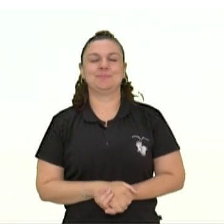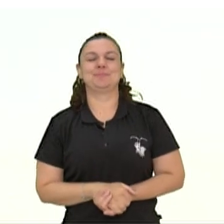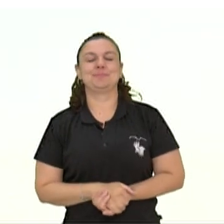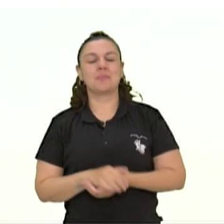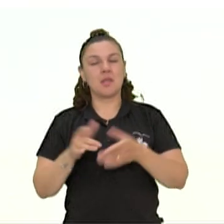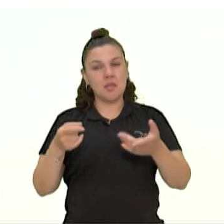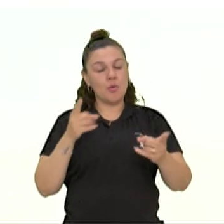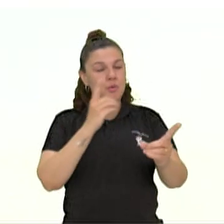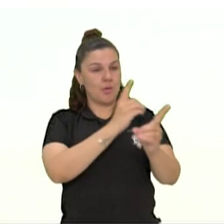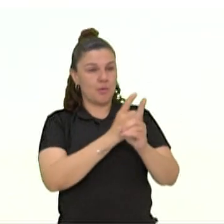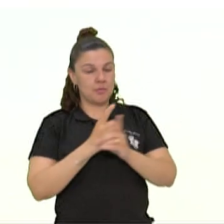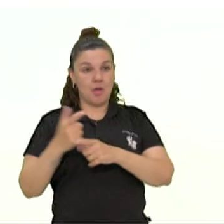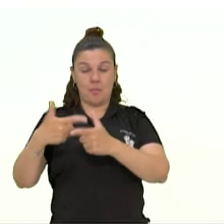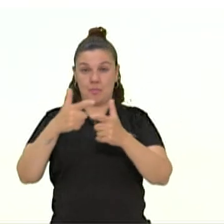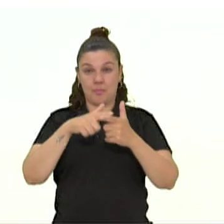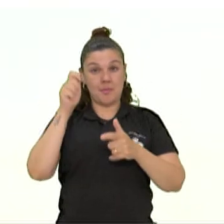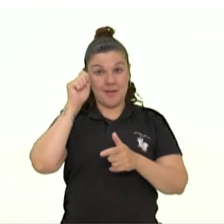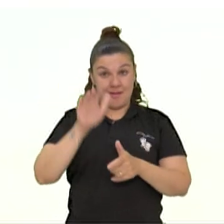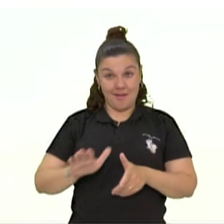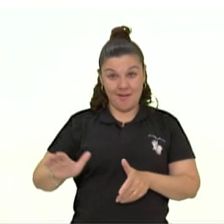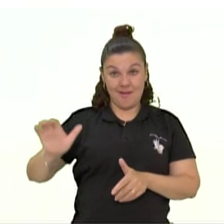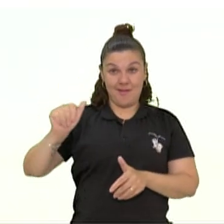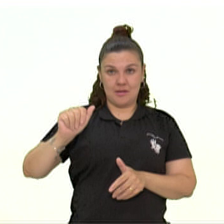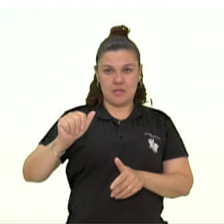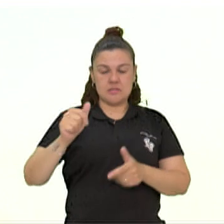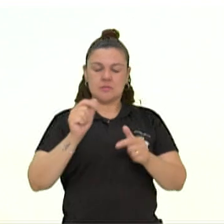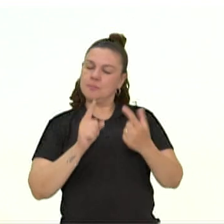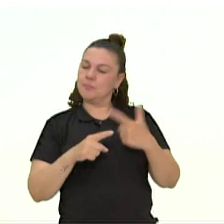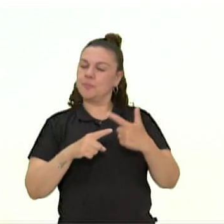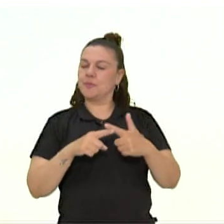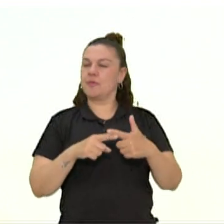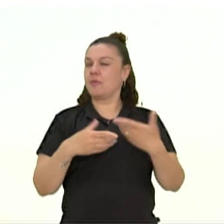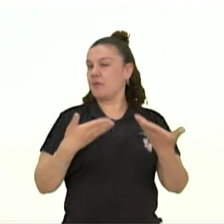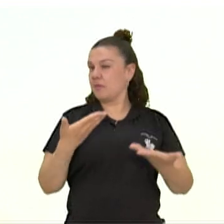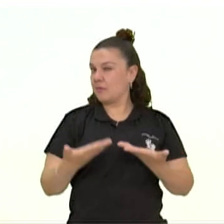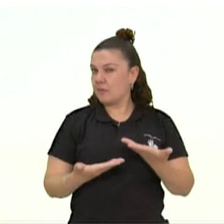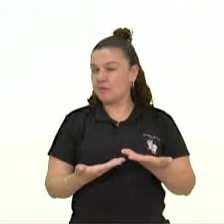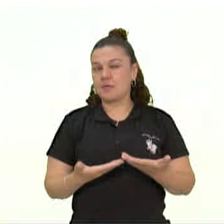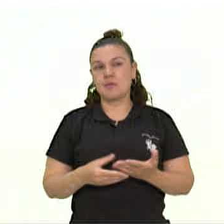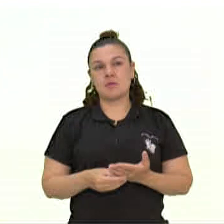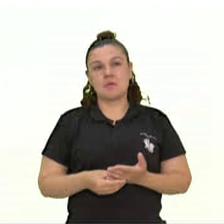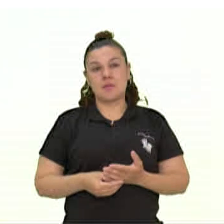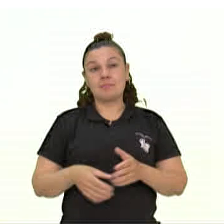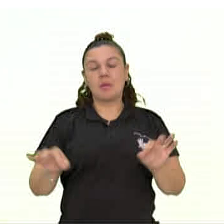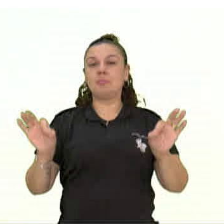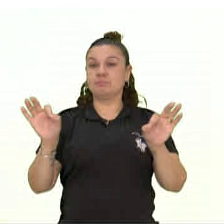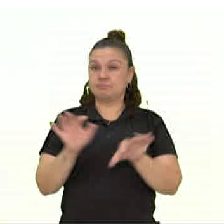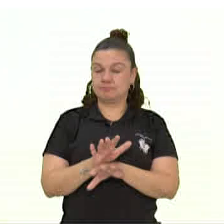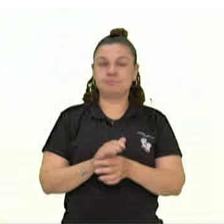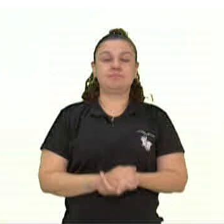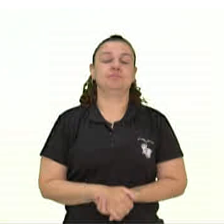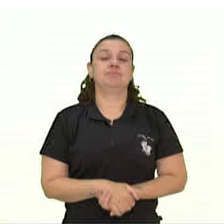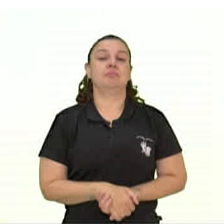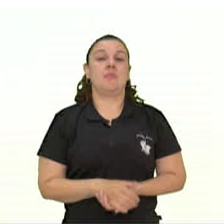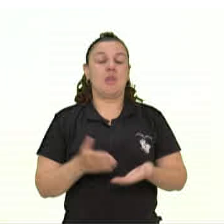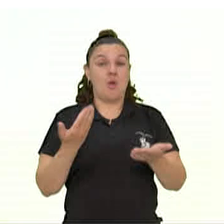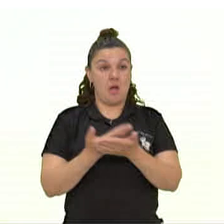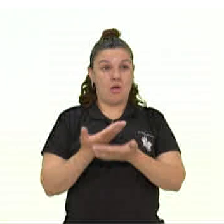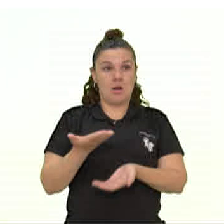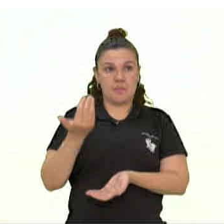Identificar os problemas urbanos no continente asiático, suas causas e possíveis soluções. Na aula